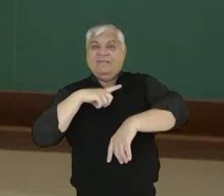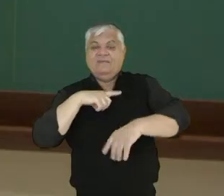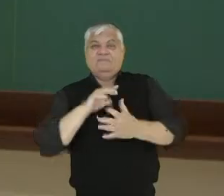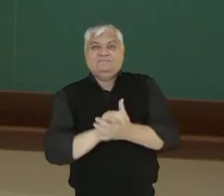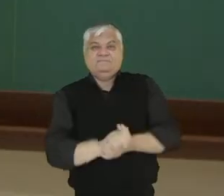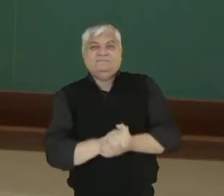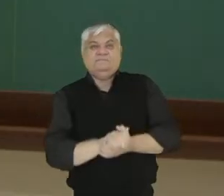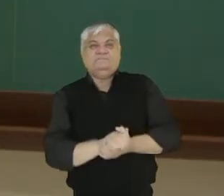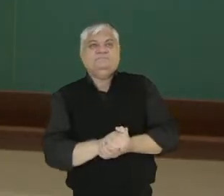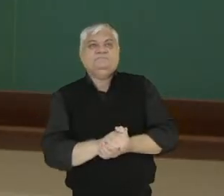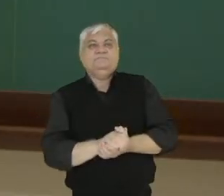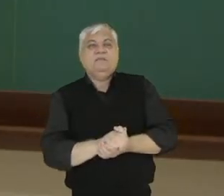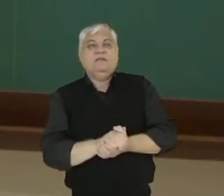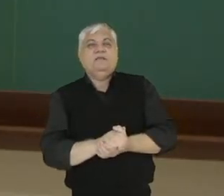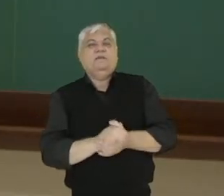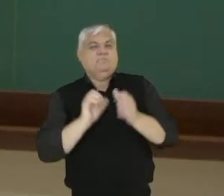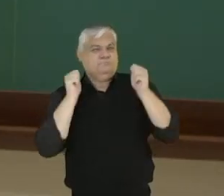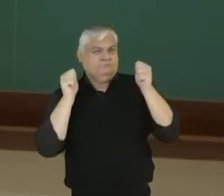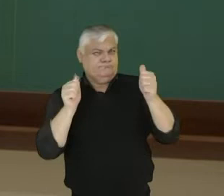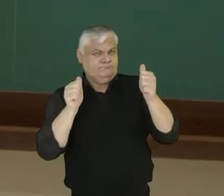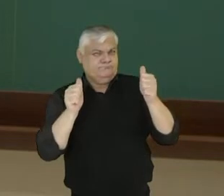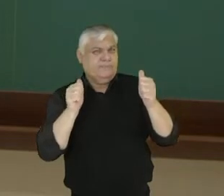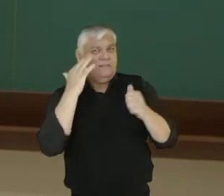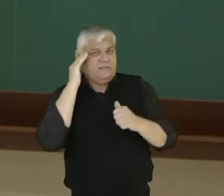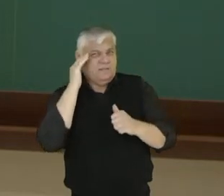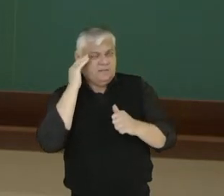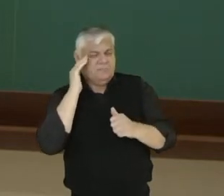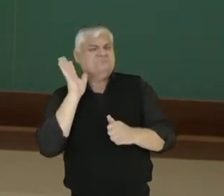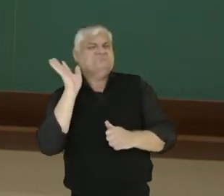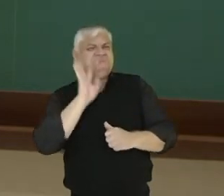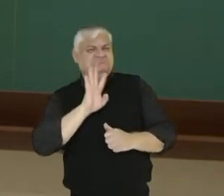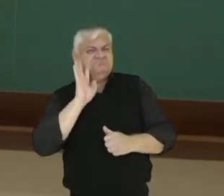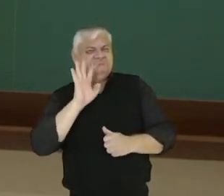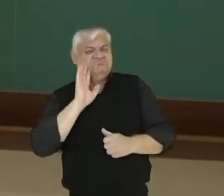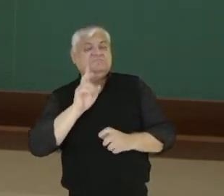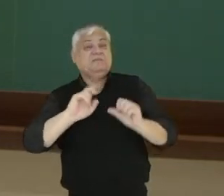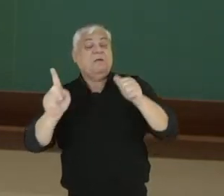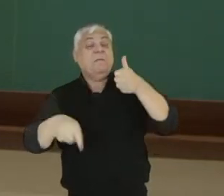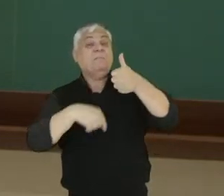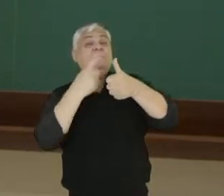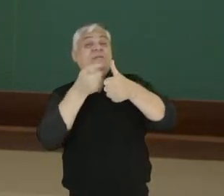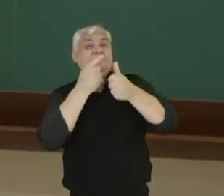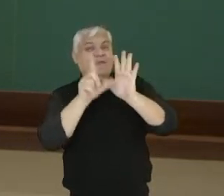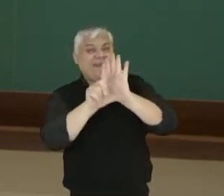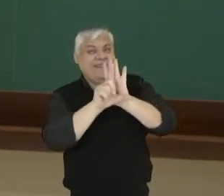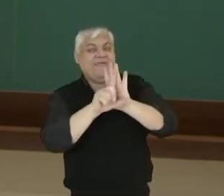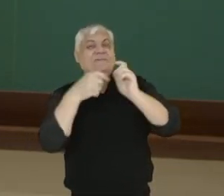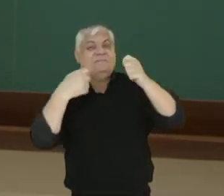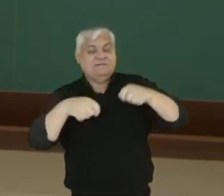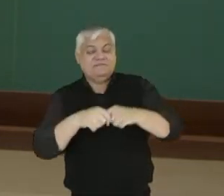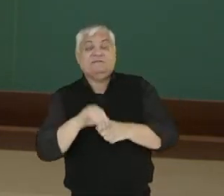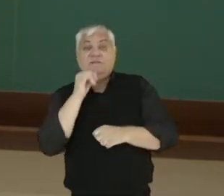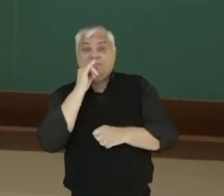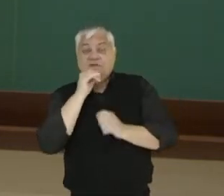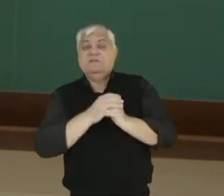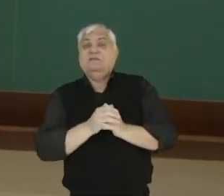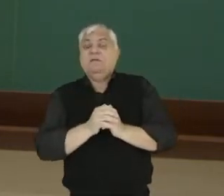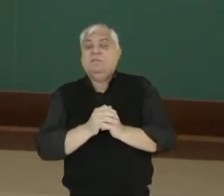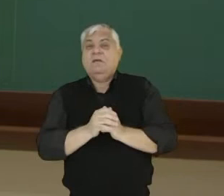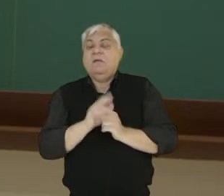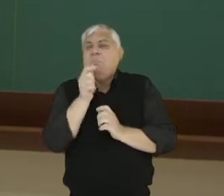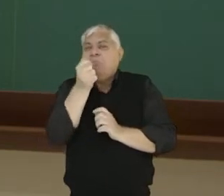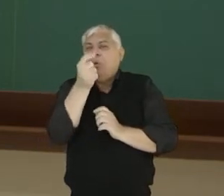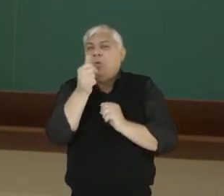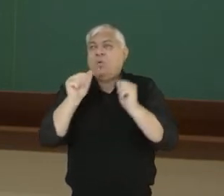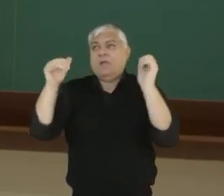Beleza? Então, show de bola, né? Então perceba que precisa da primeira aí, como eu conversei com vocês. Você tem parte da energia